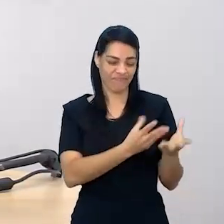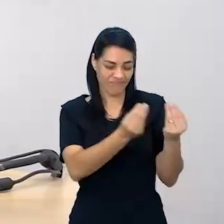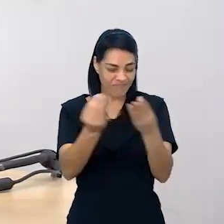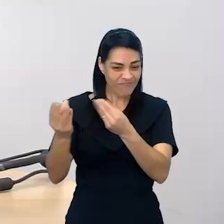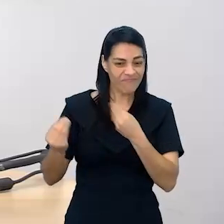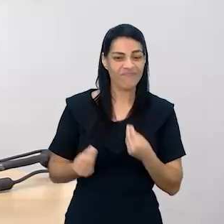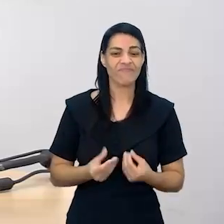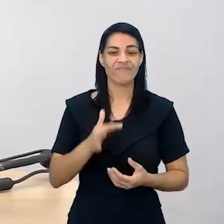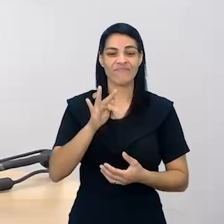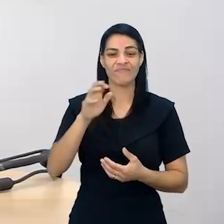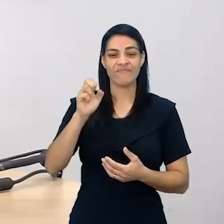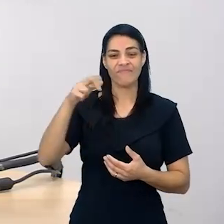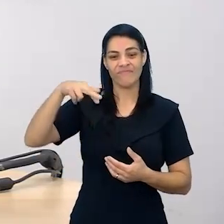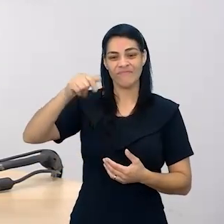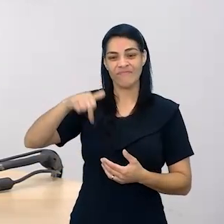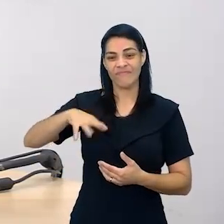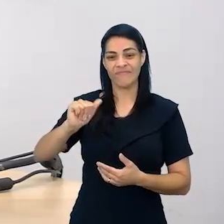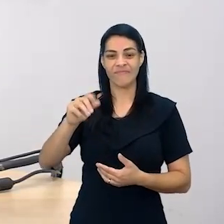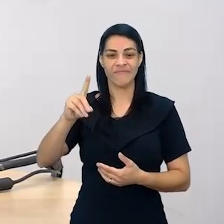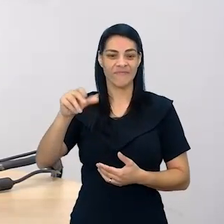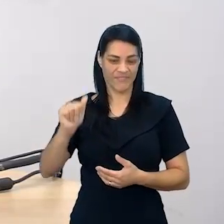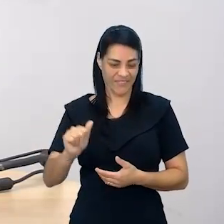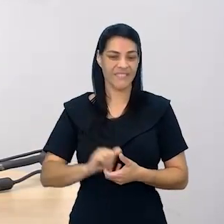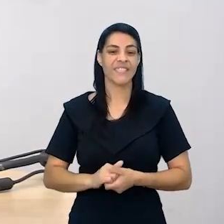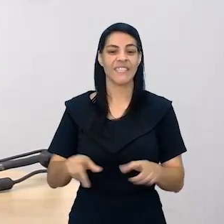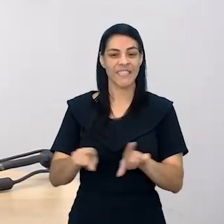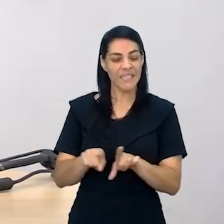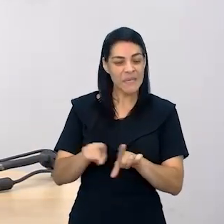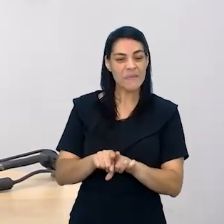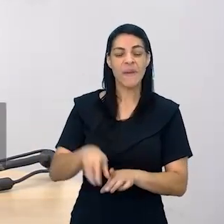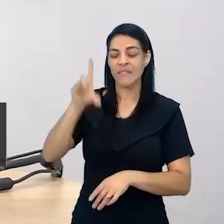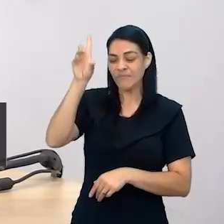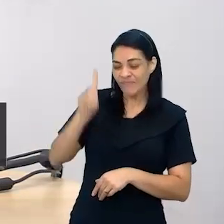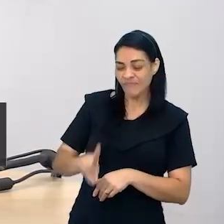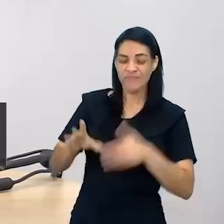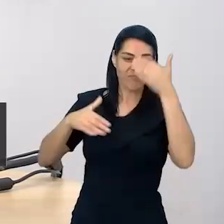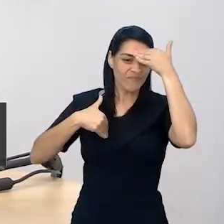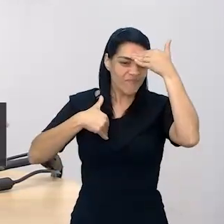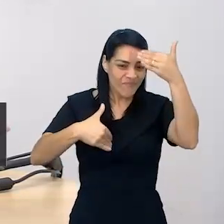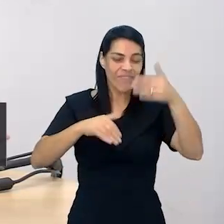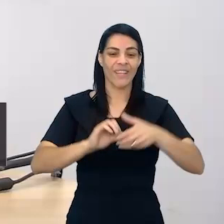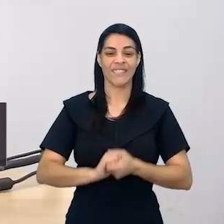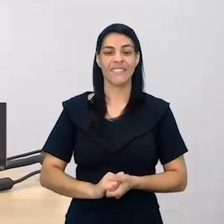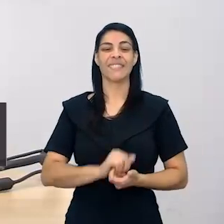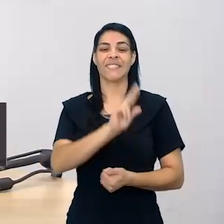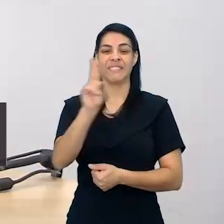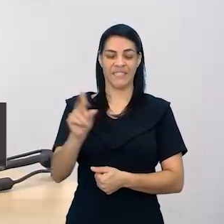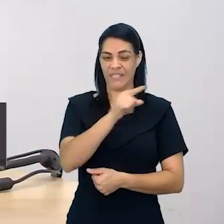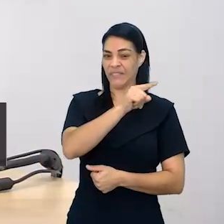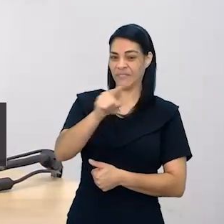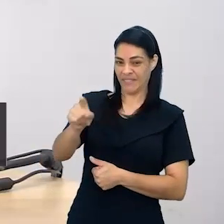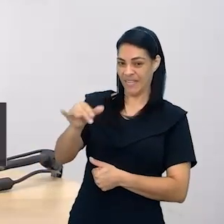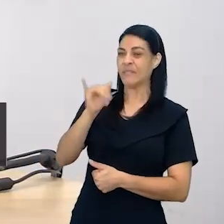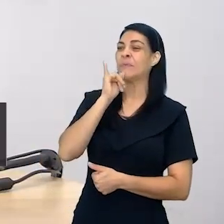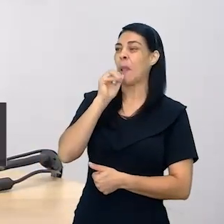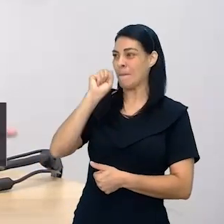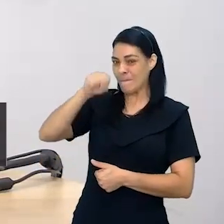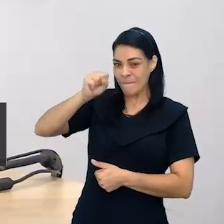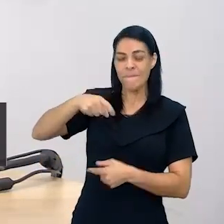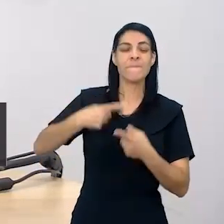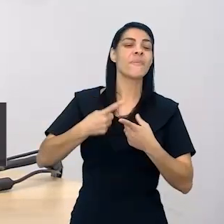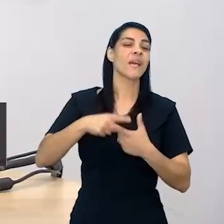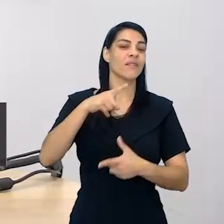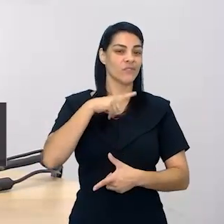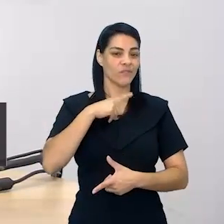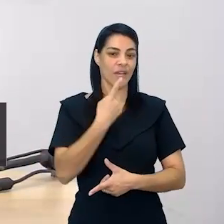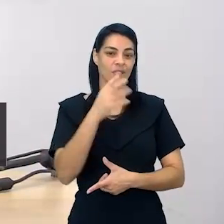Fernanda aí a diretoria diretor de núcleo dirigente aí muito obrigada tô usando vocês como exemplo sim porque tiveram